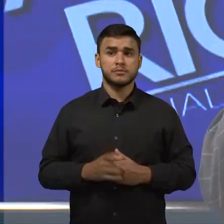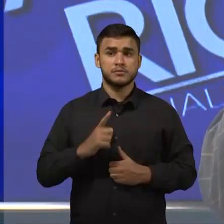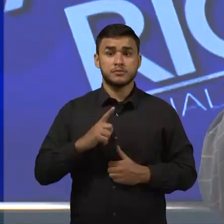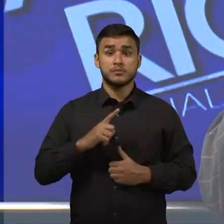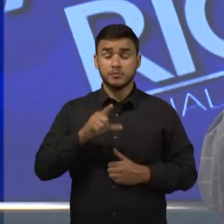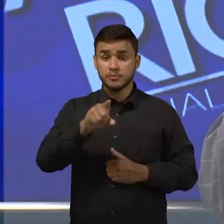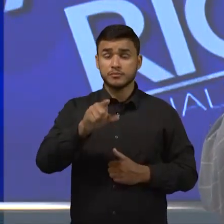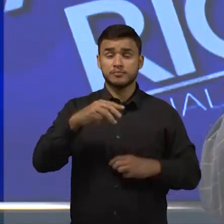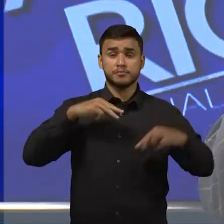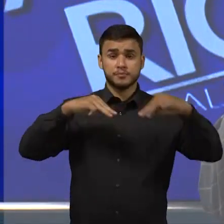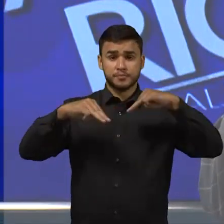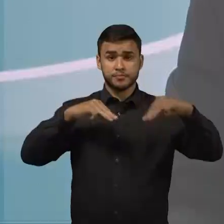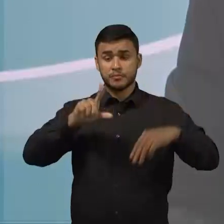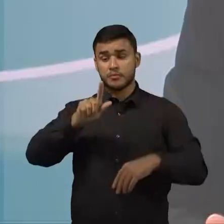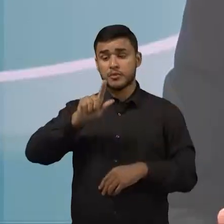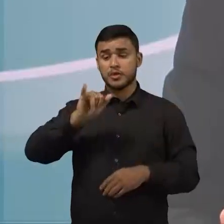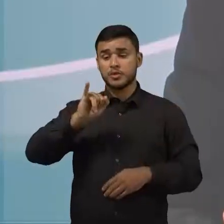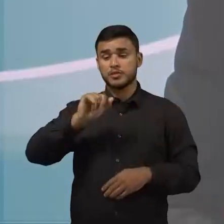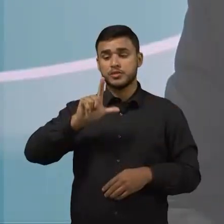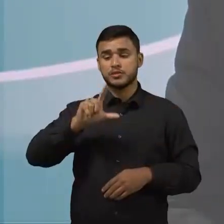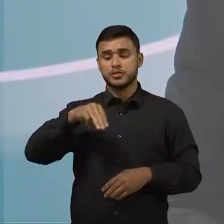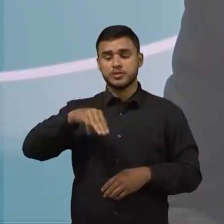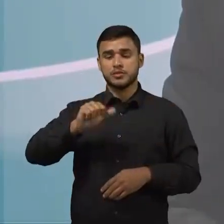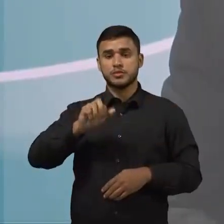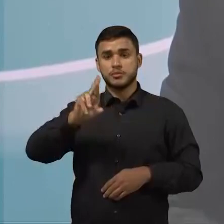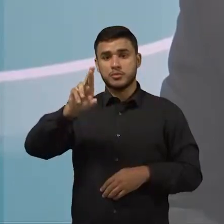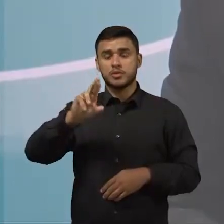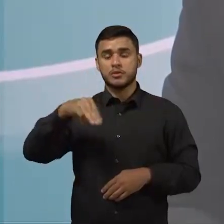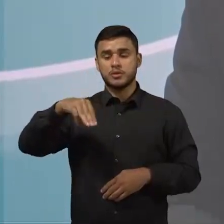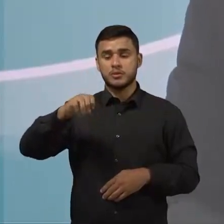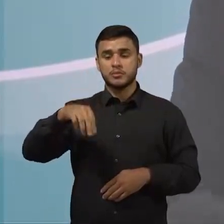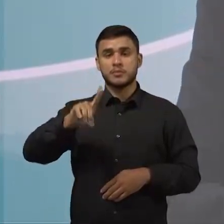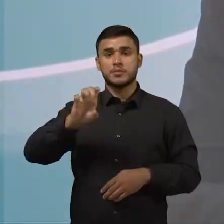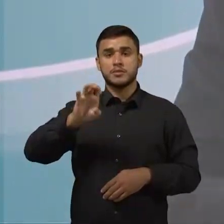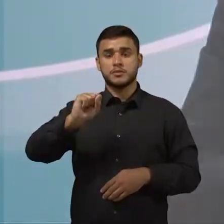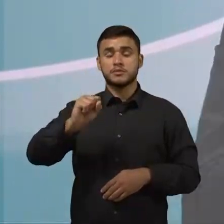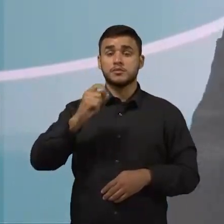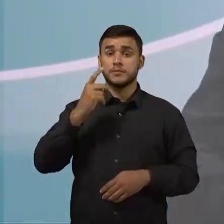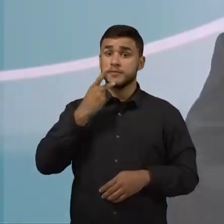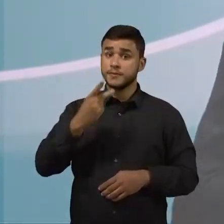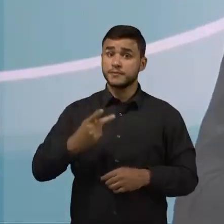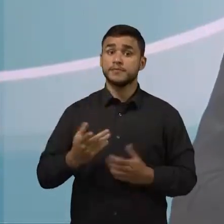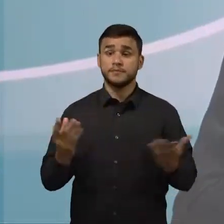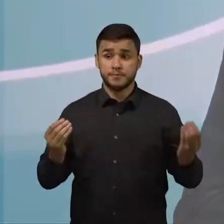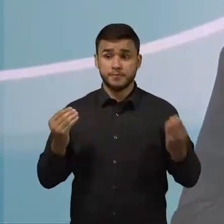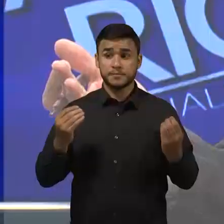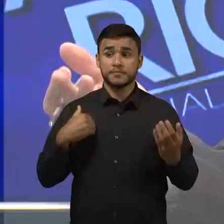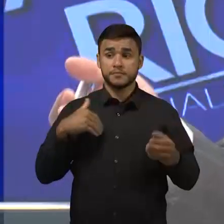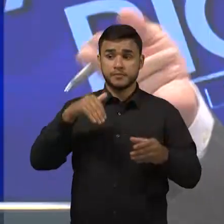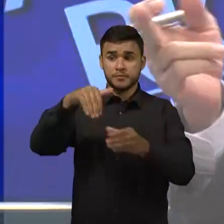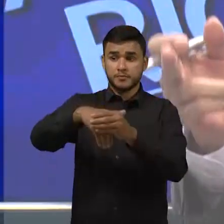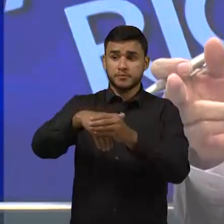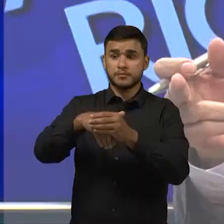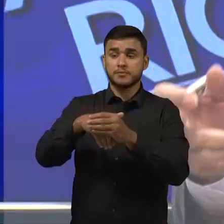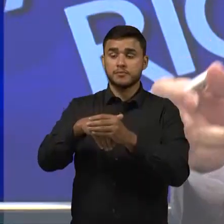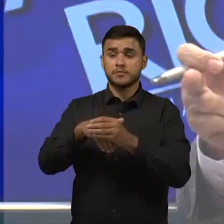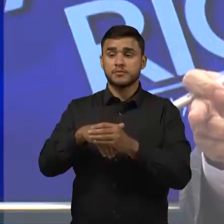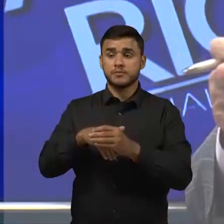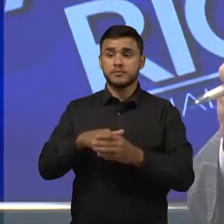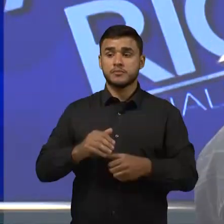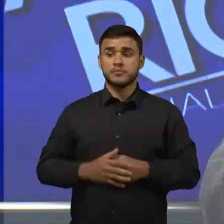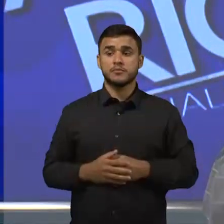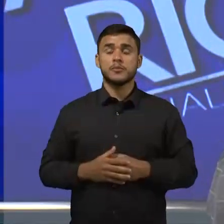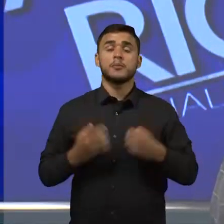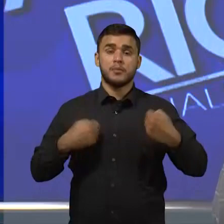ministro Gilmar Mendes, que talvez esteja fora do país, possa... E que seria tido como um voto a favor